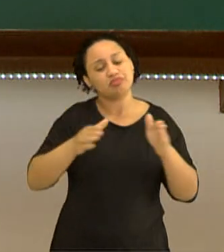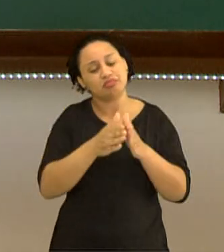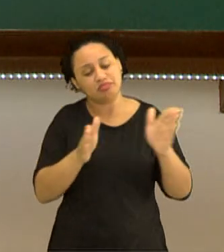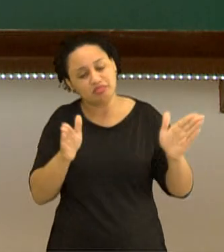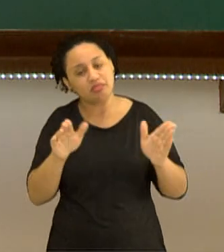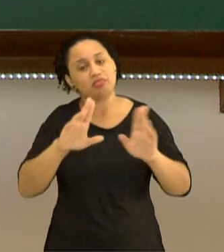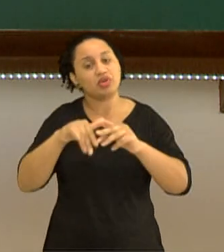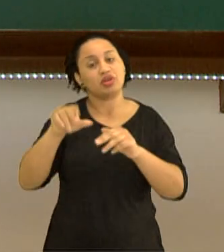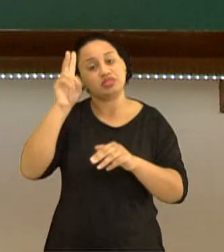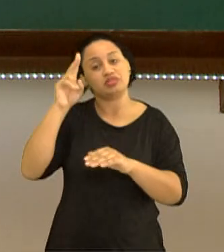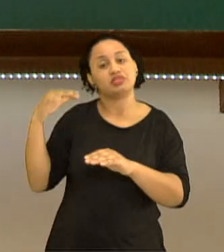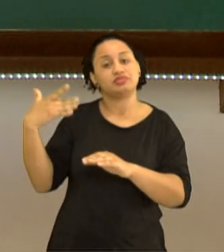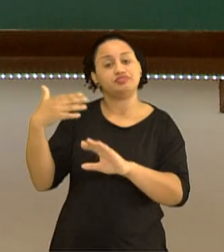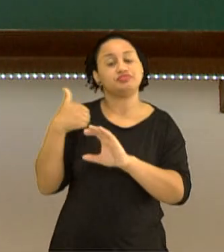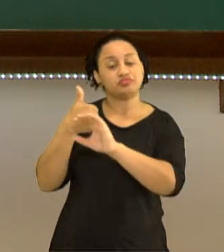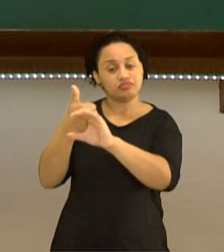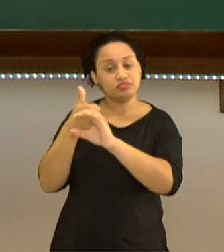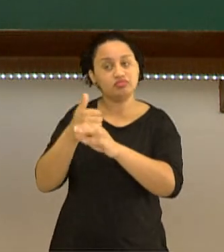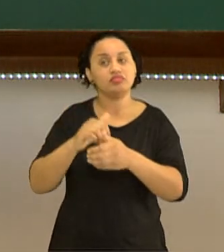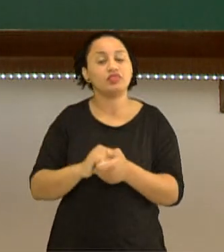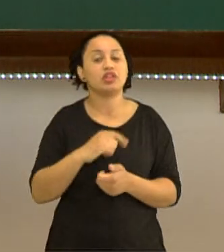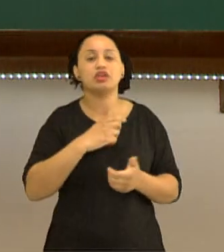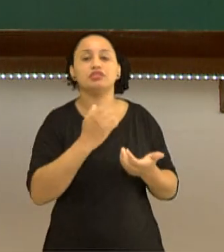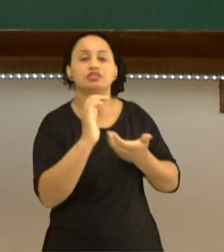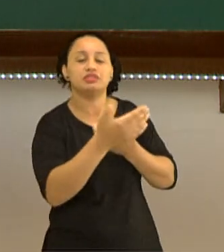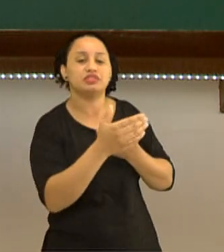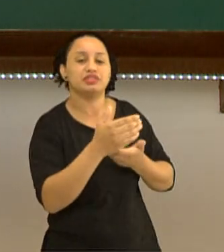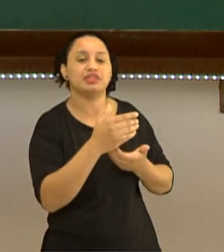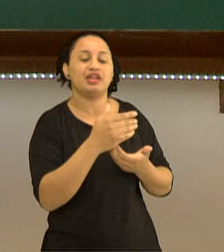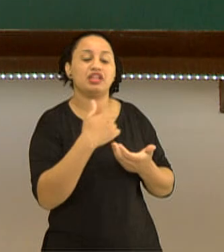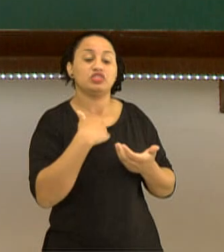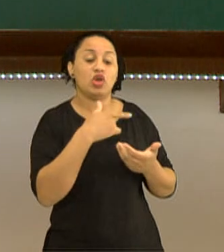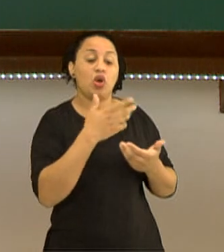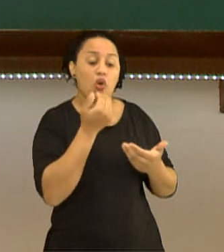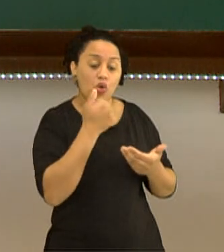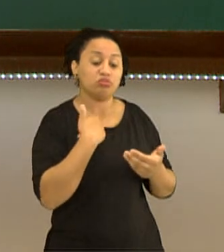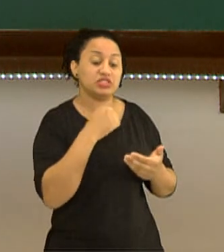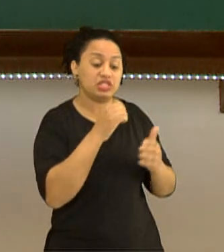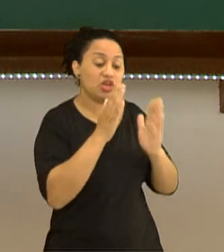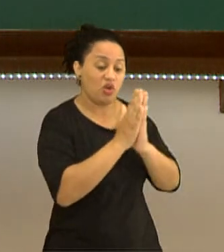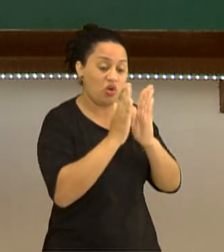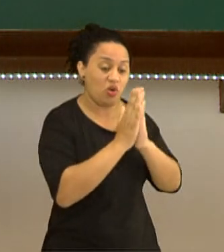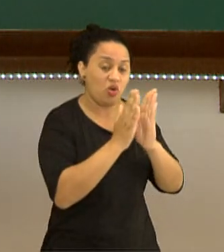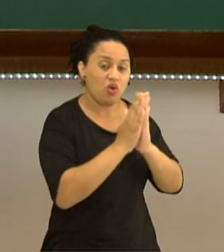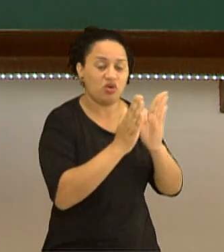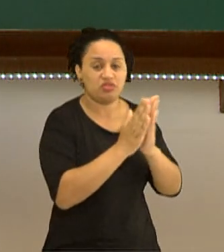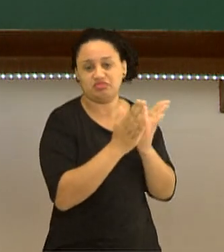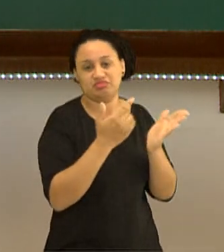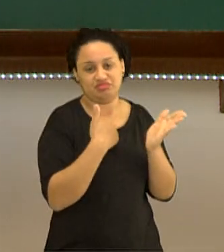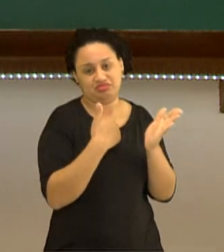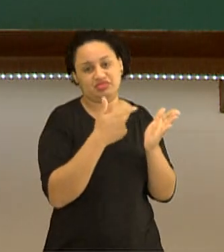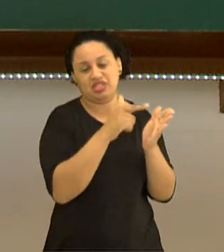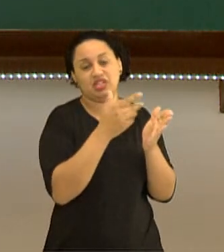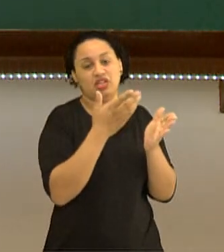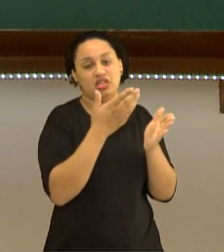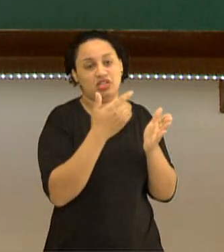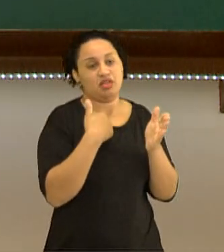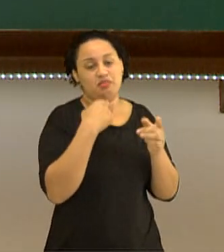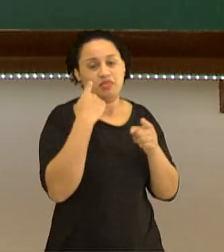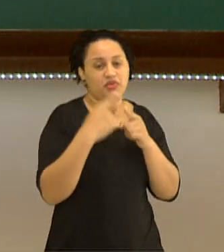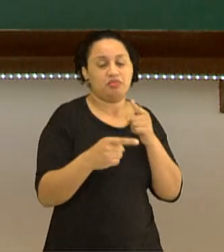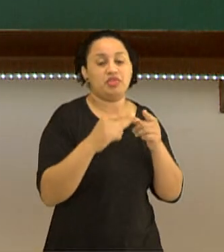Os orientais, no caso dos Hare Krishna, só comem aquilo que é orado, eles são lacto-vegetarianos, então para eles é